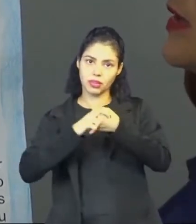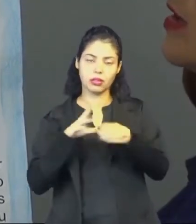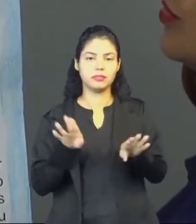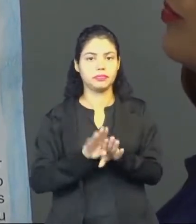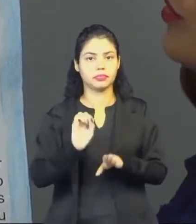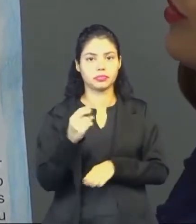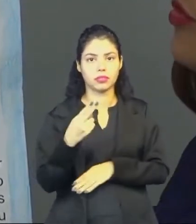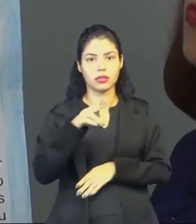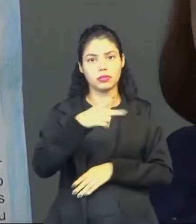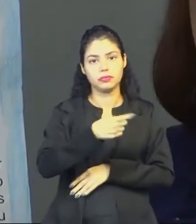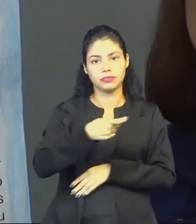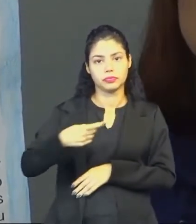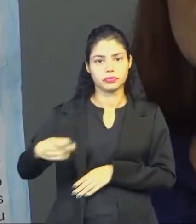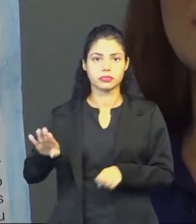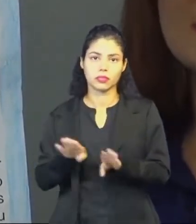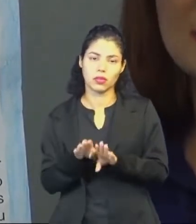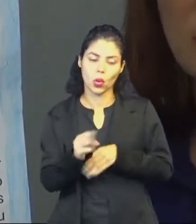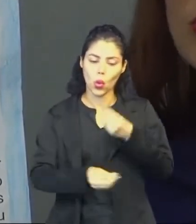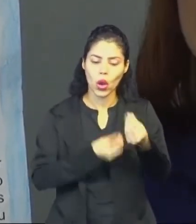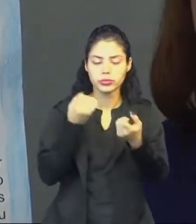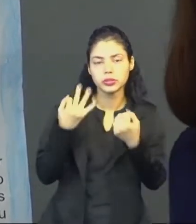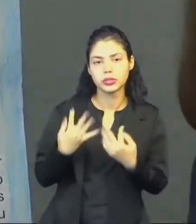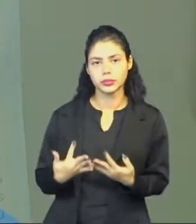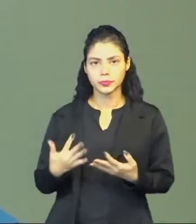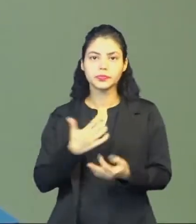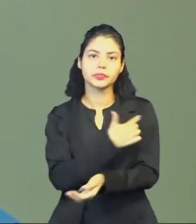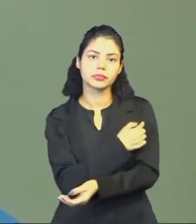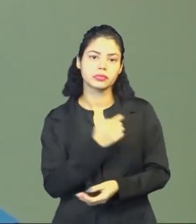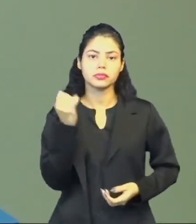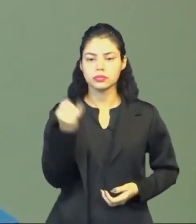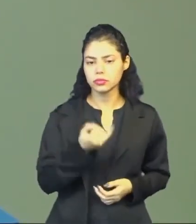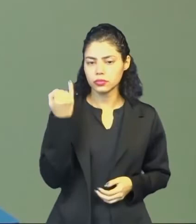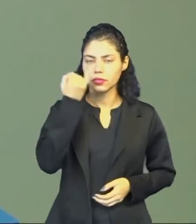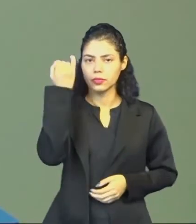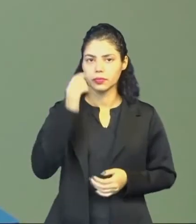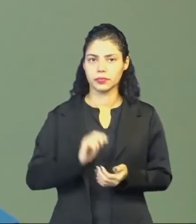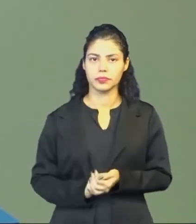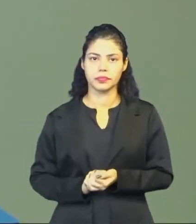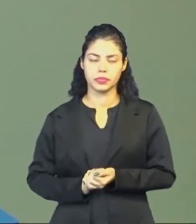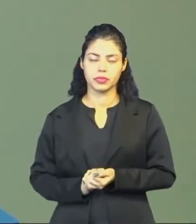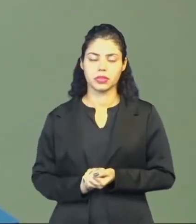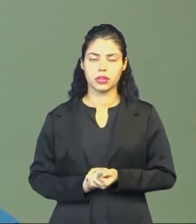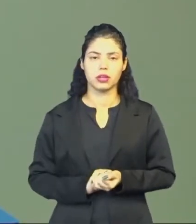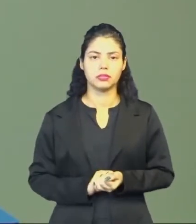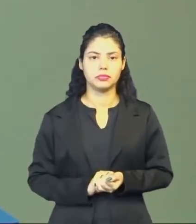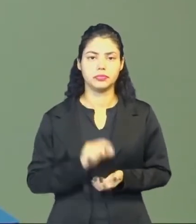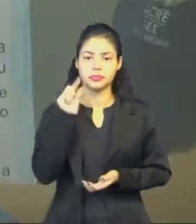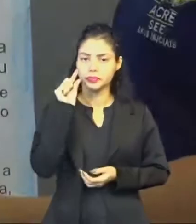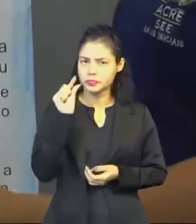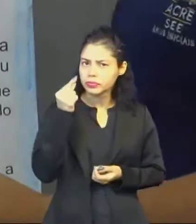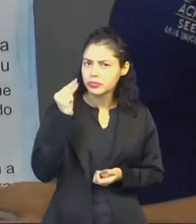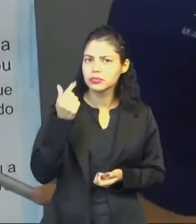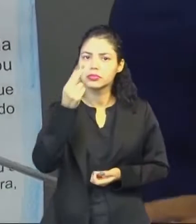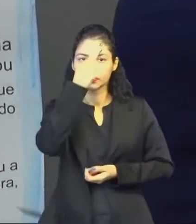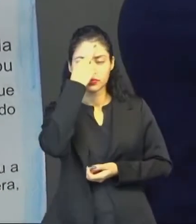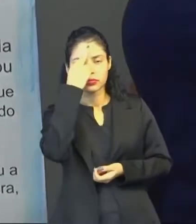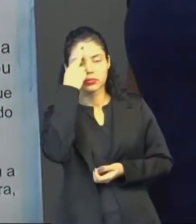ela vai explicando um pouco como age a vacina, porque é tão importante a gente se vacinar. E aqui um pouco da